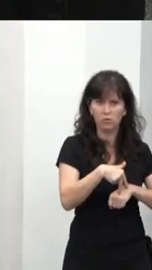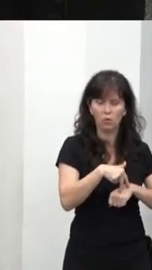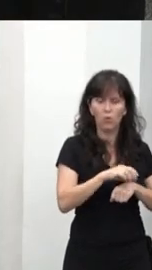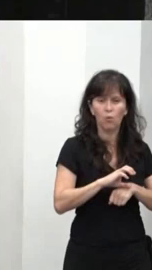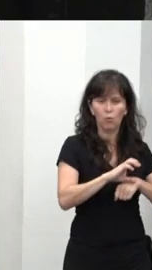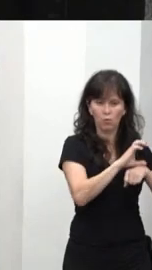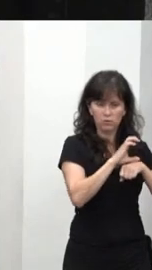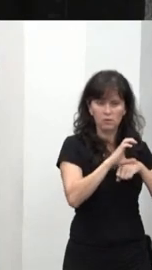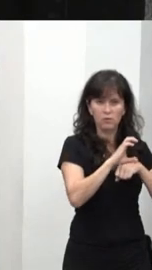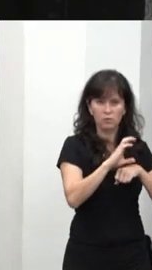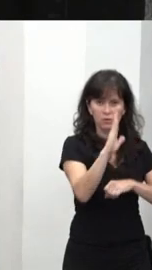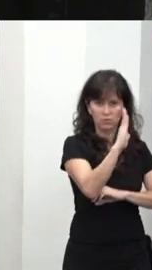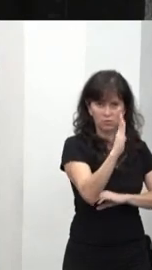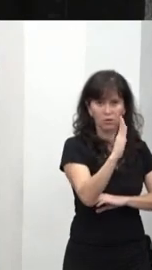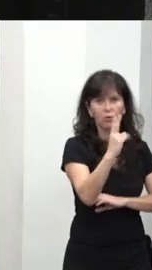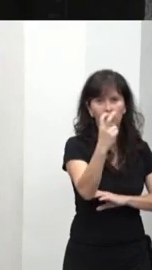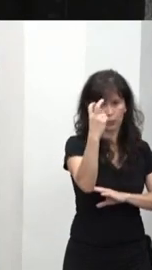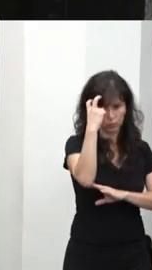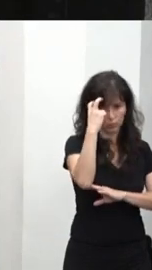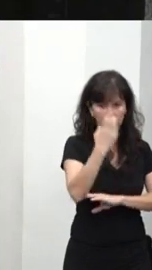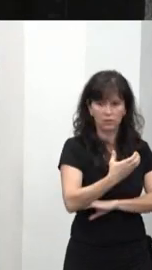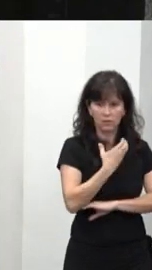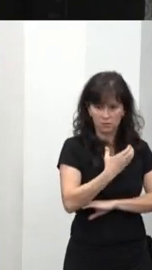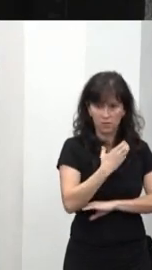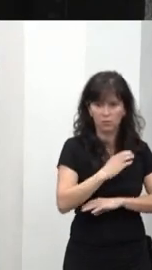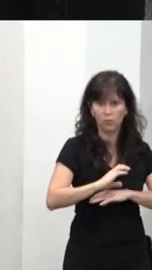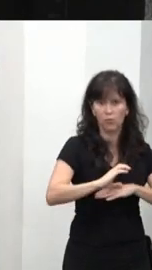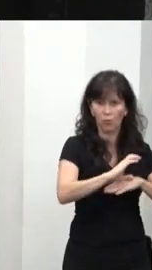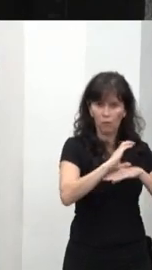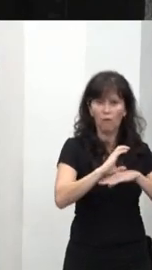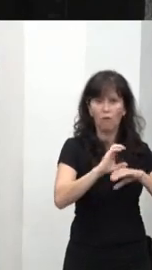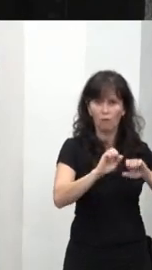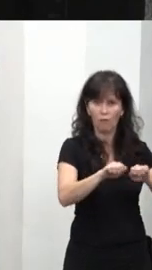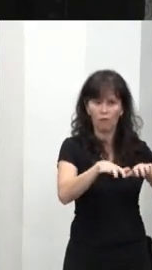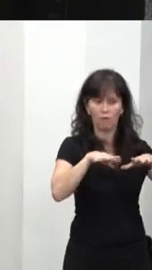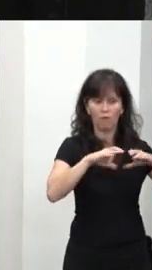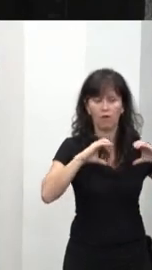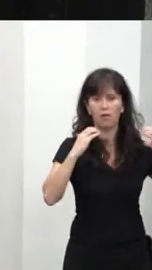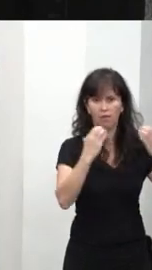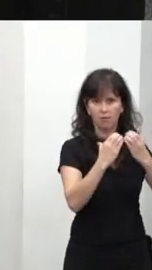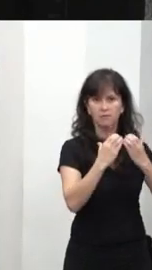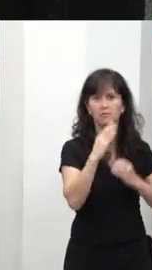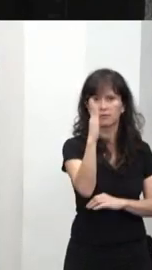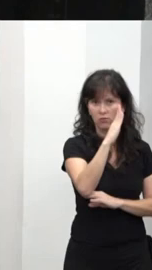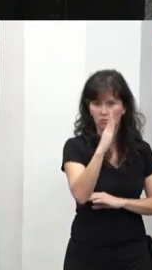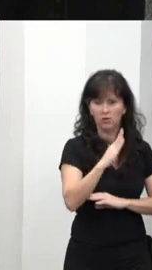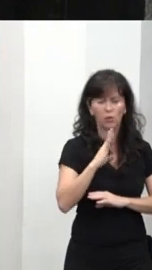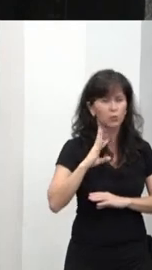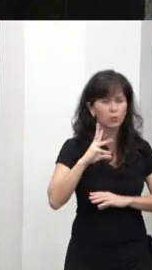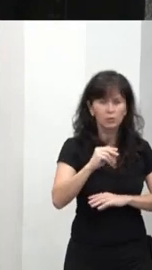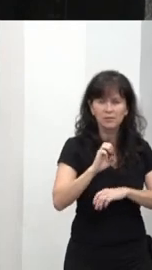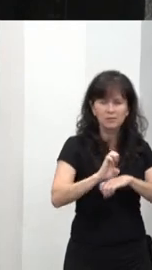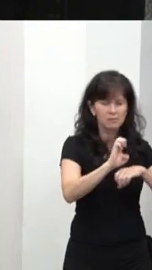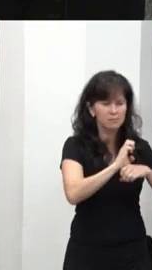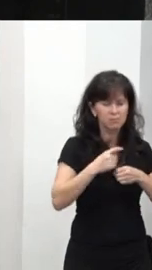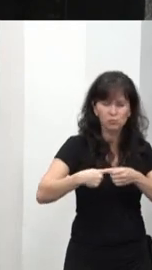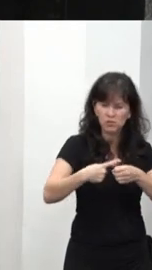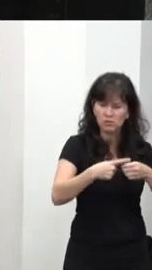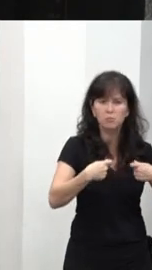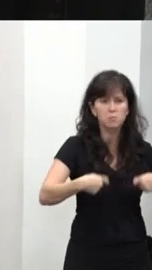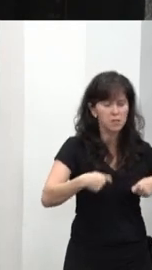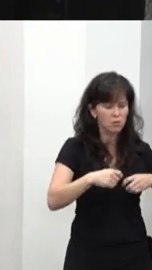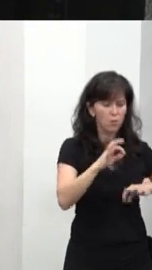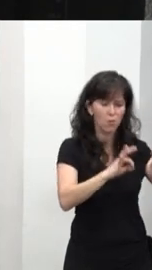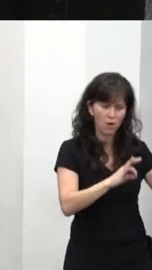Cultura em dezembro a Conferência Nacional então todos os estados todos os municípios se mobilizarem né para fazer as suas conferências